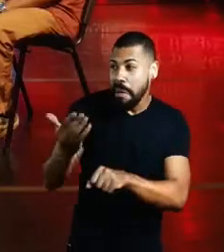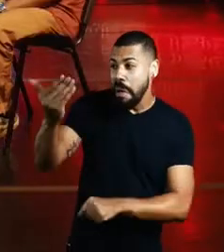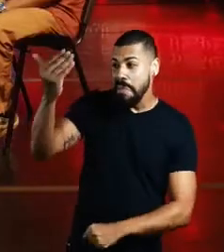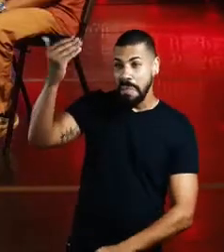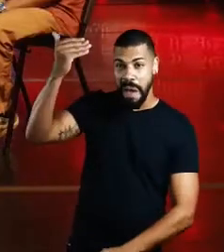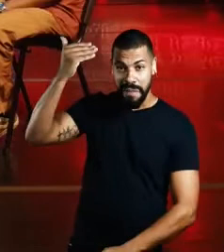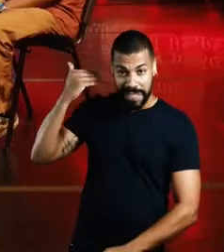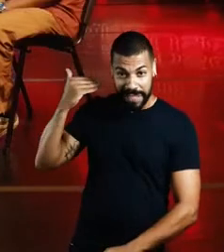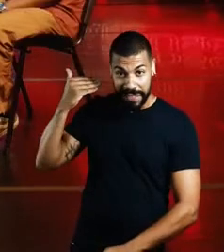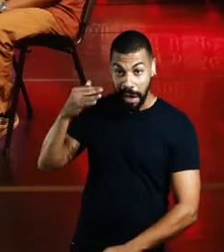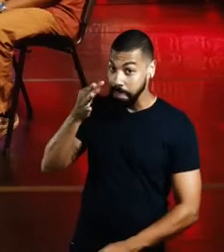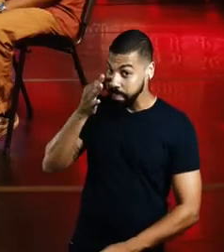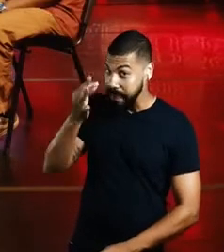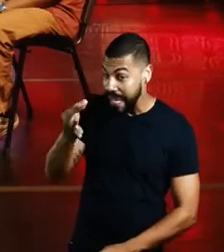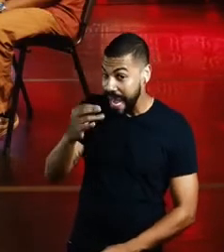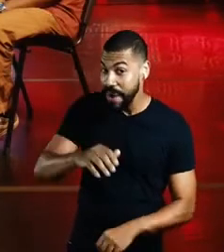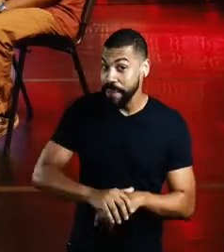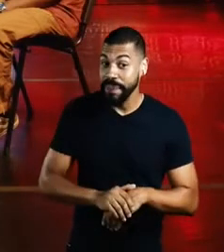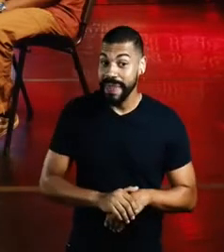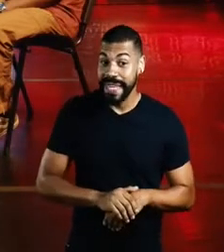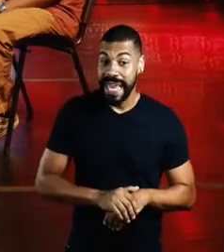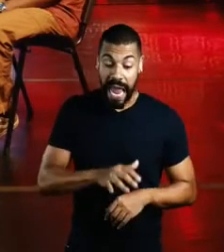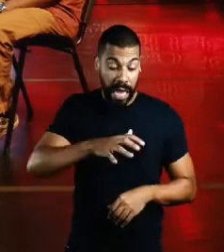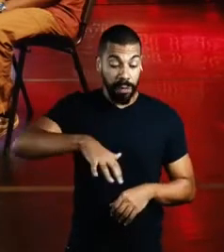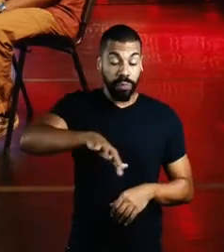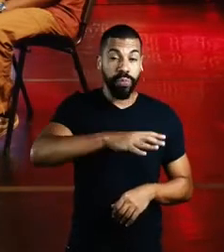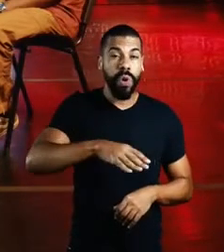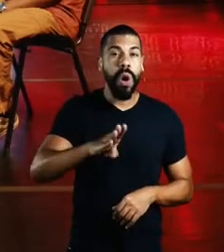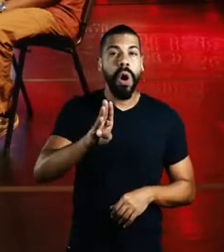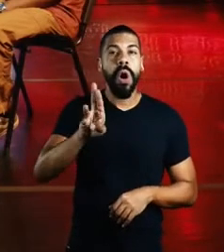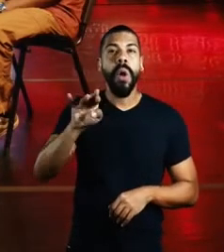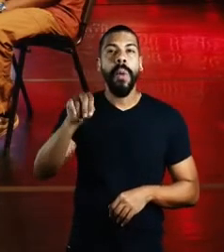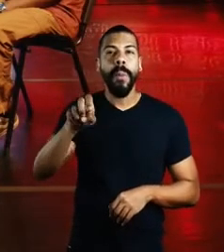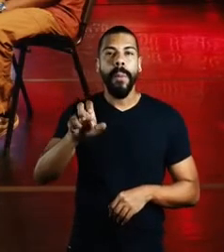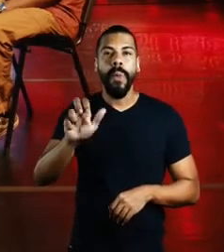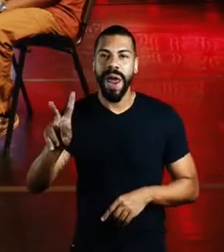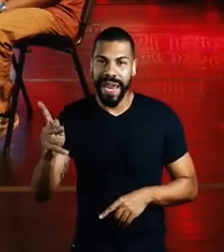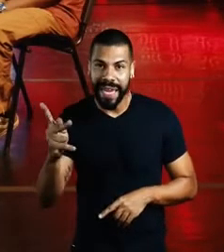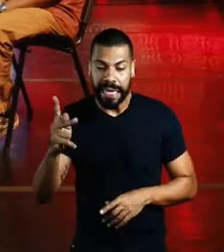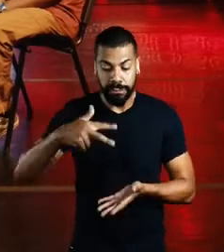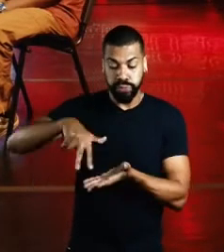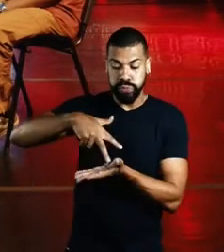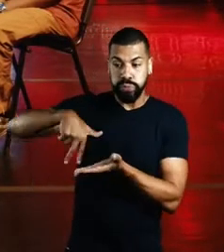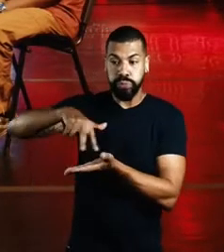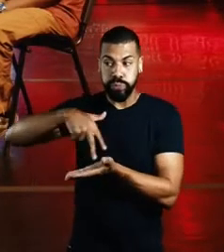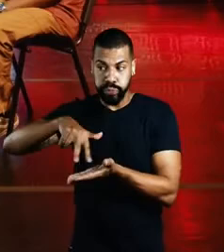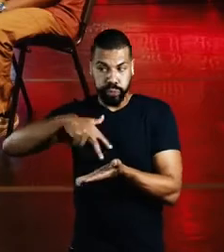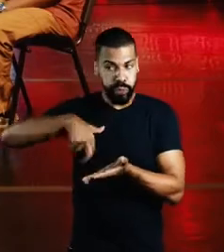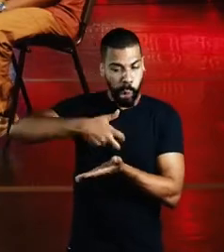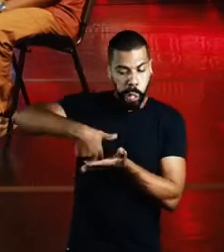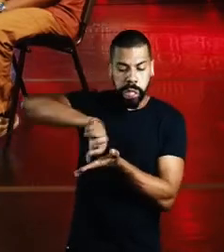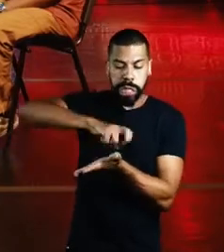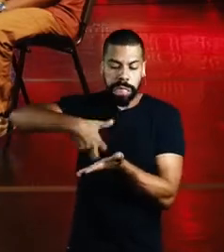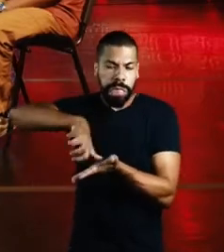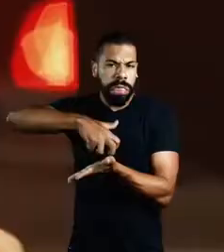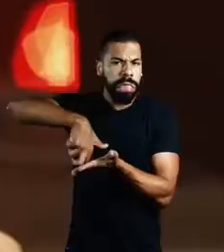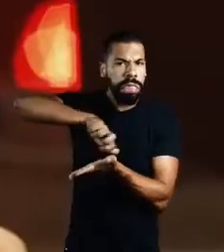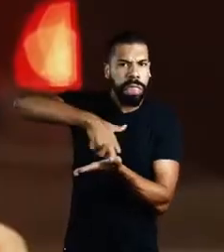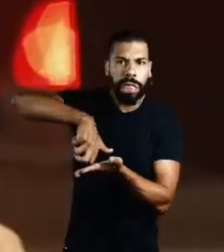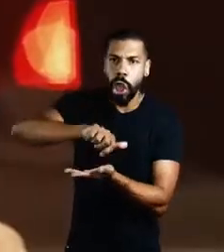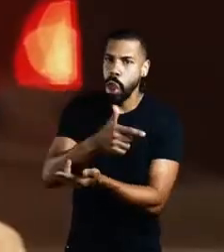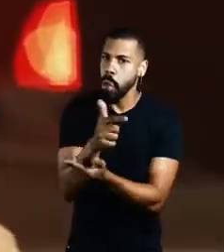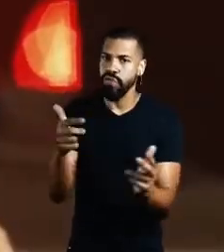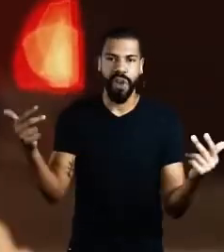São Bento, veja bem, a São Bento era break. Era só dança. Era só os caras lá, os b-boy, dançando, não tinha